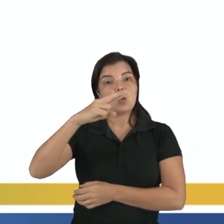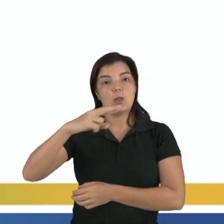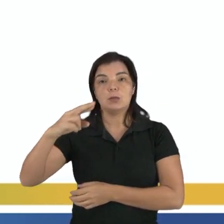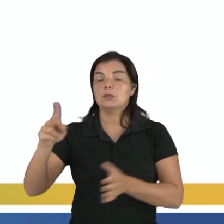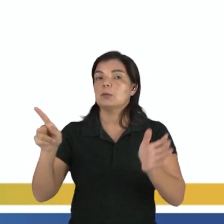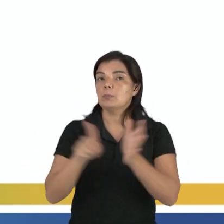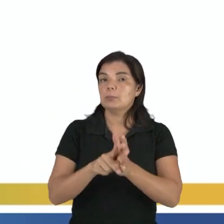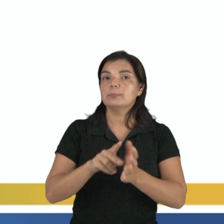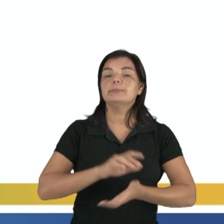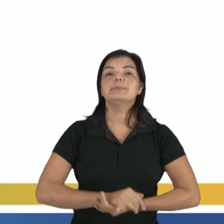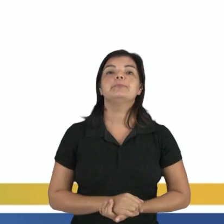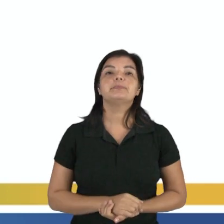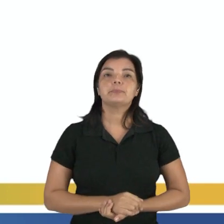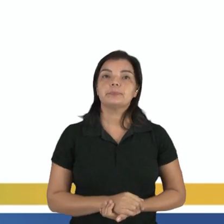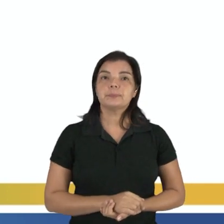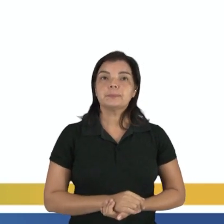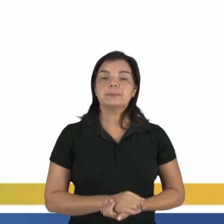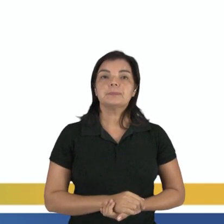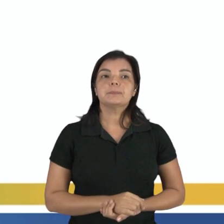individuais ok